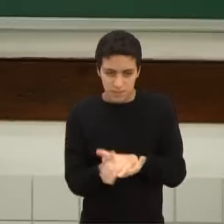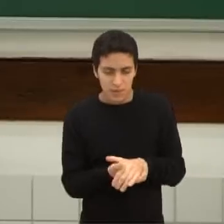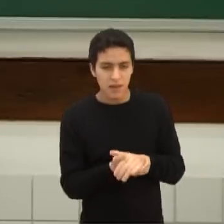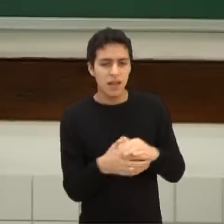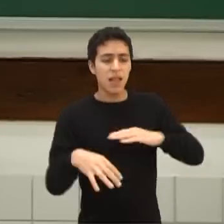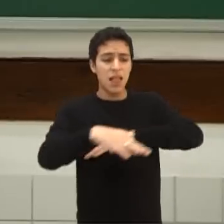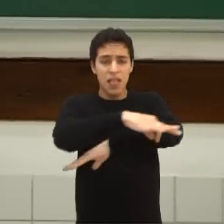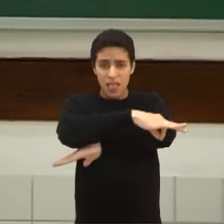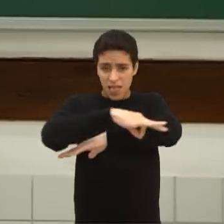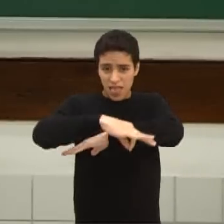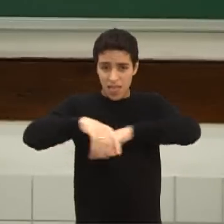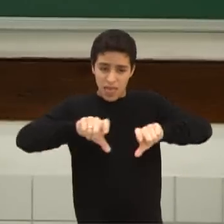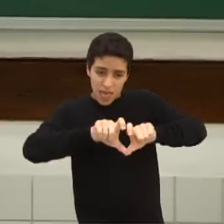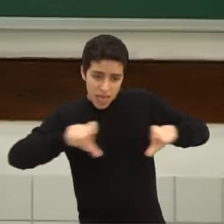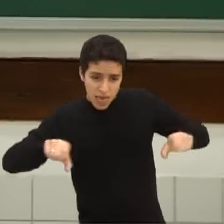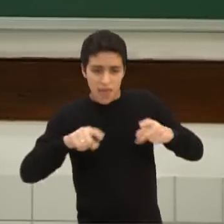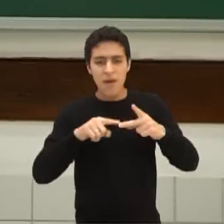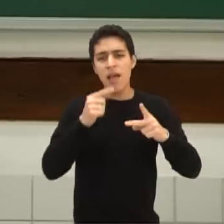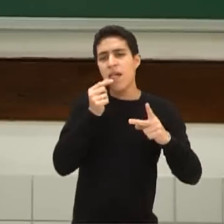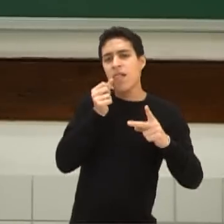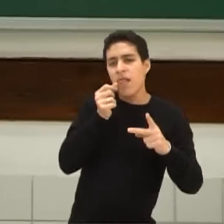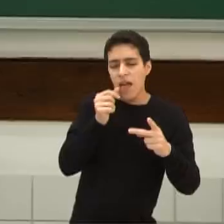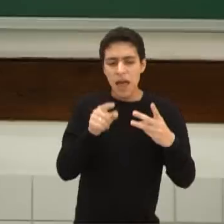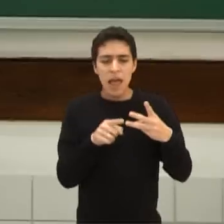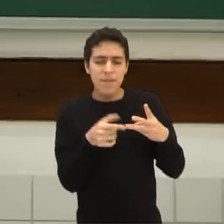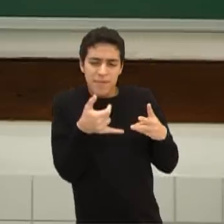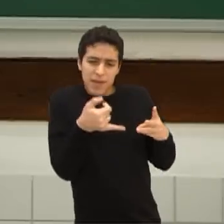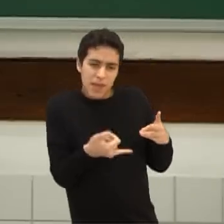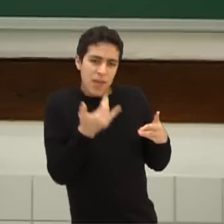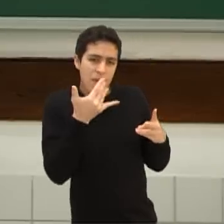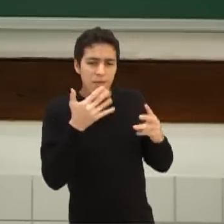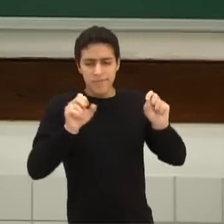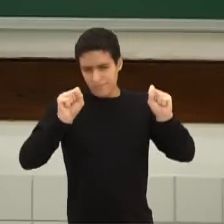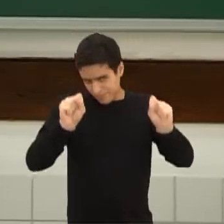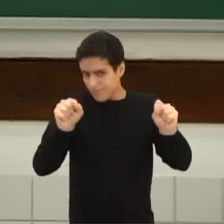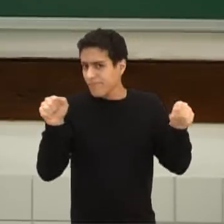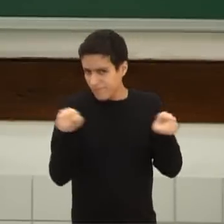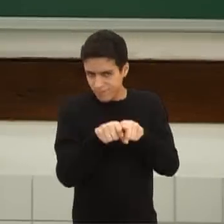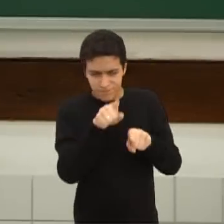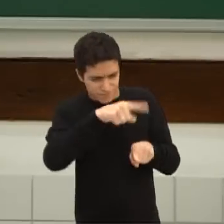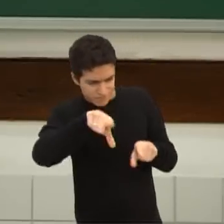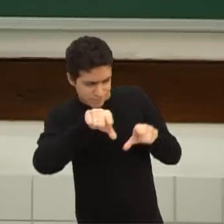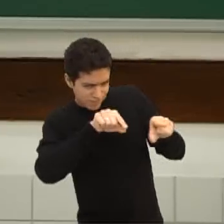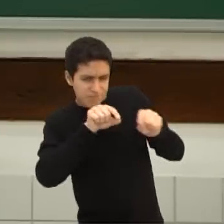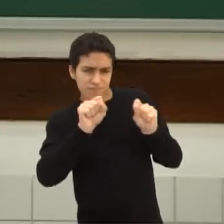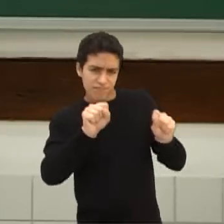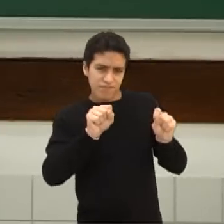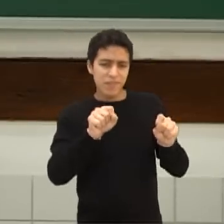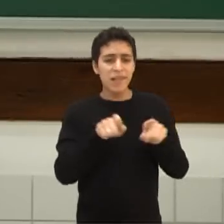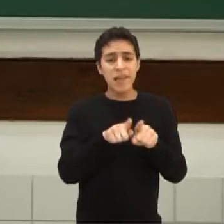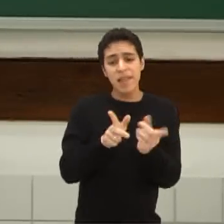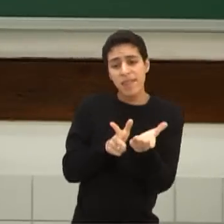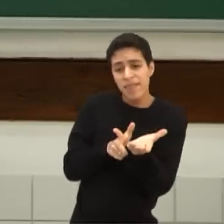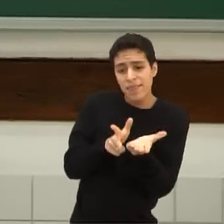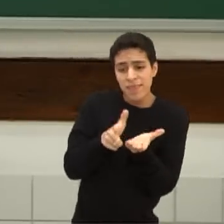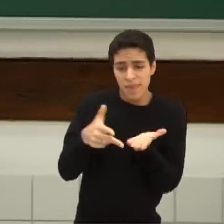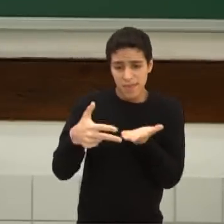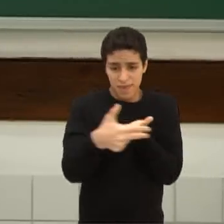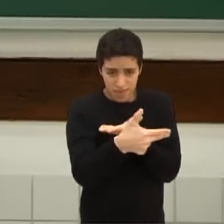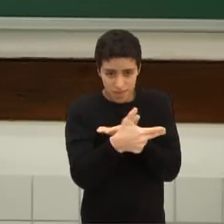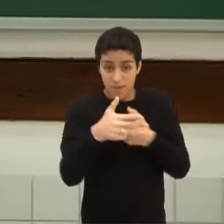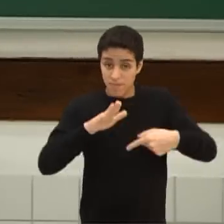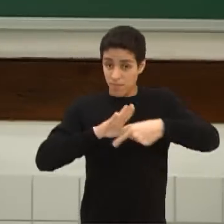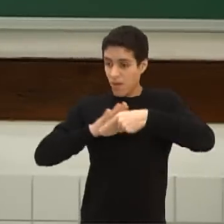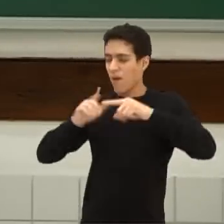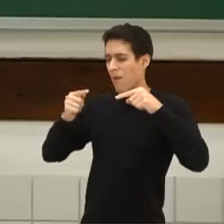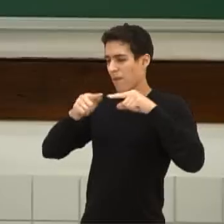uma caneta colorida para deixar mais bonita a sua planificação, pode ser usado também. E uma tesoura sem ponta. Ninguém